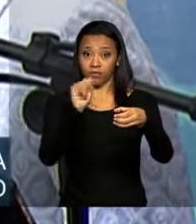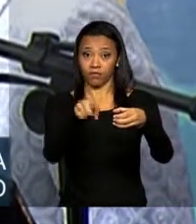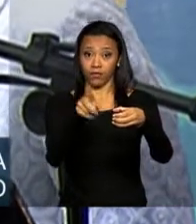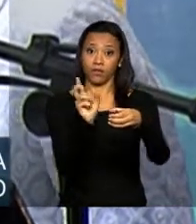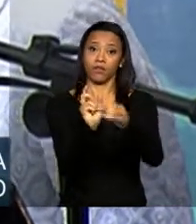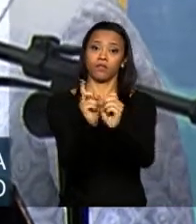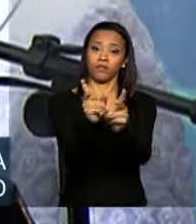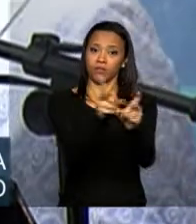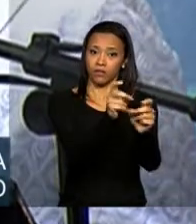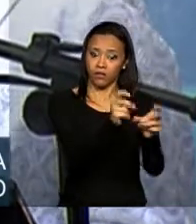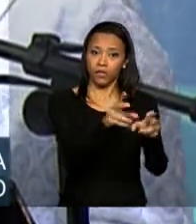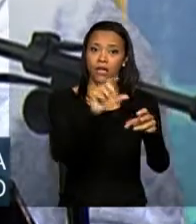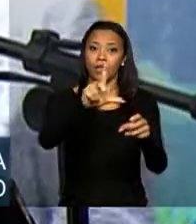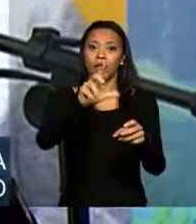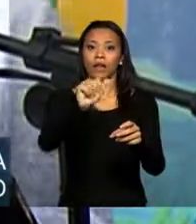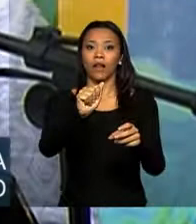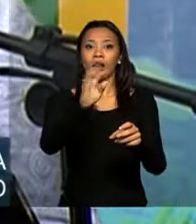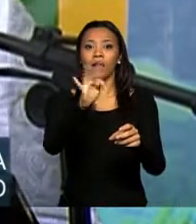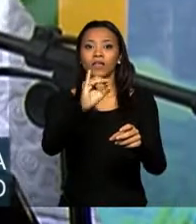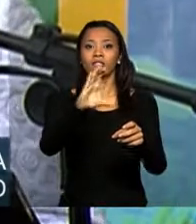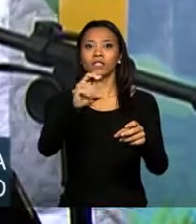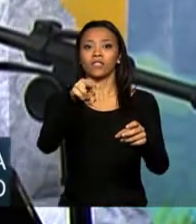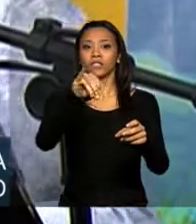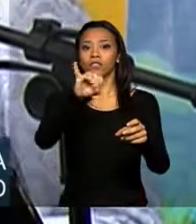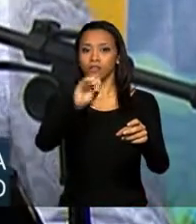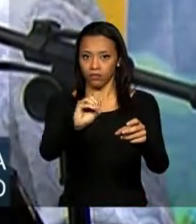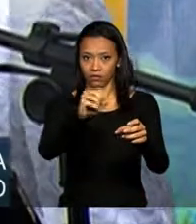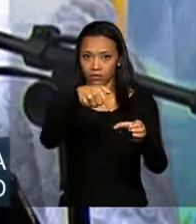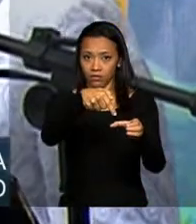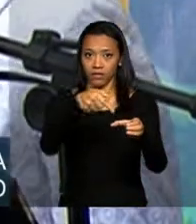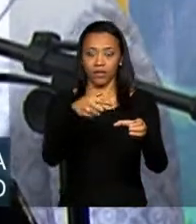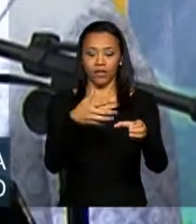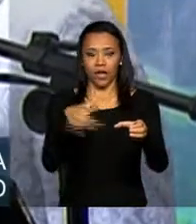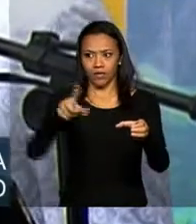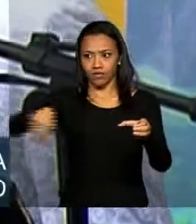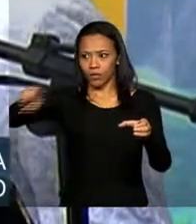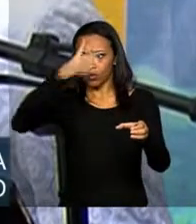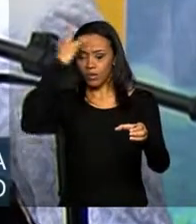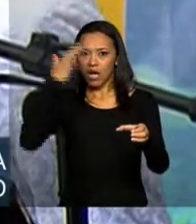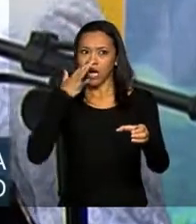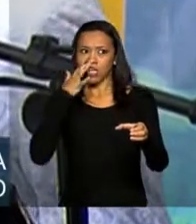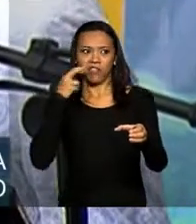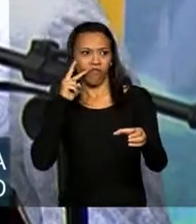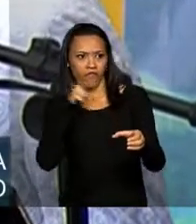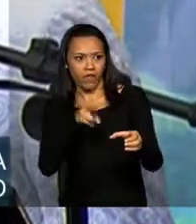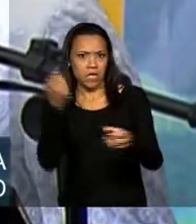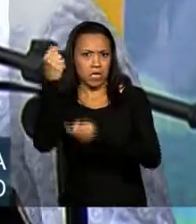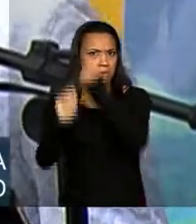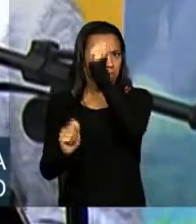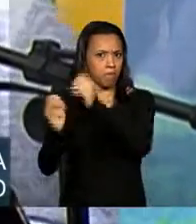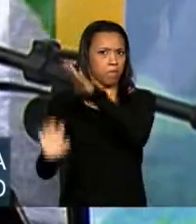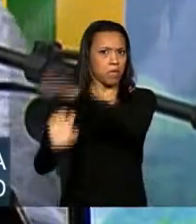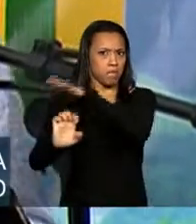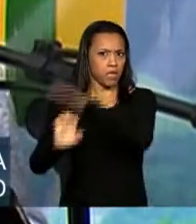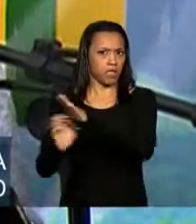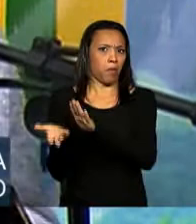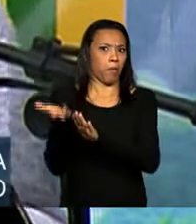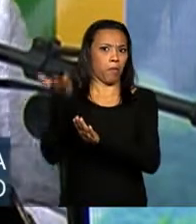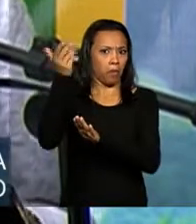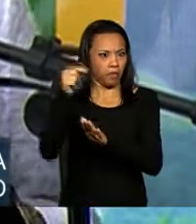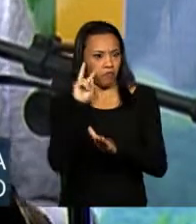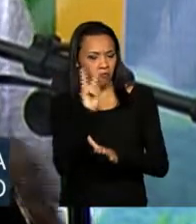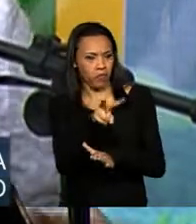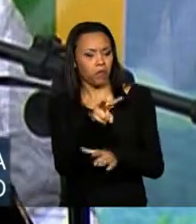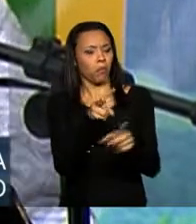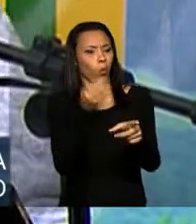cooperativa de laticínios de fazer inveja a muita empresa de laticínio Oi e o Uma